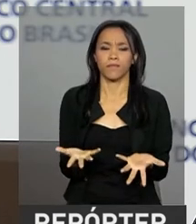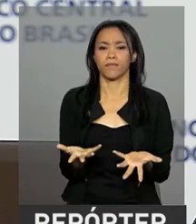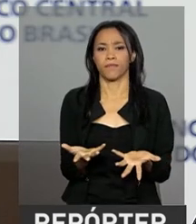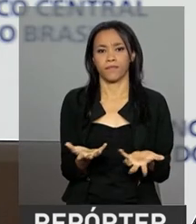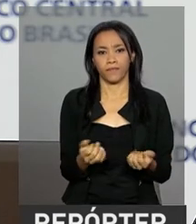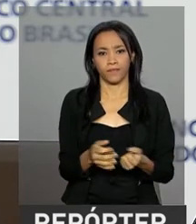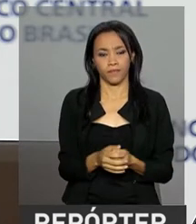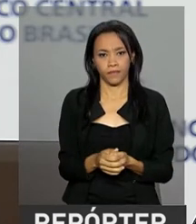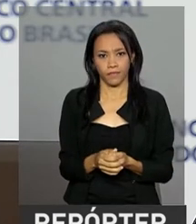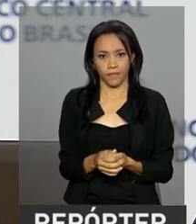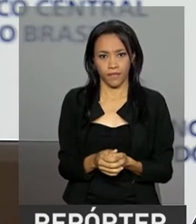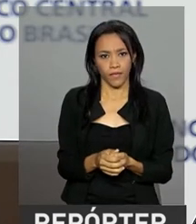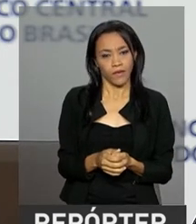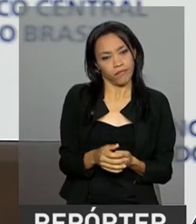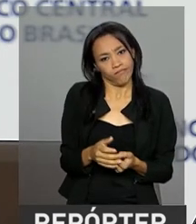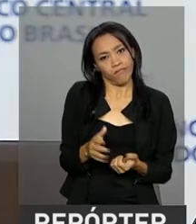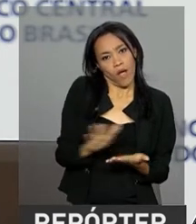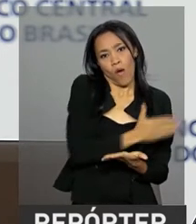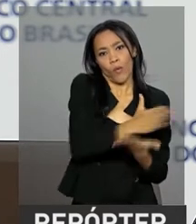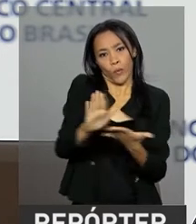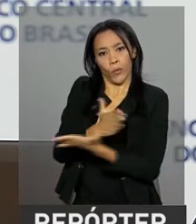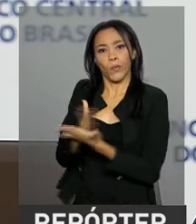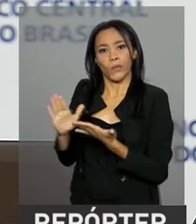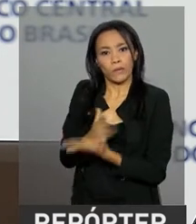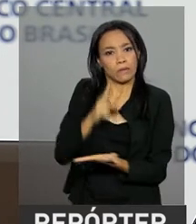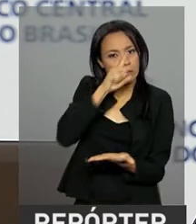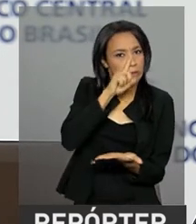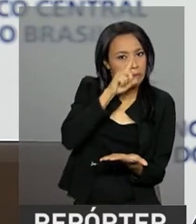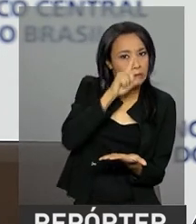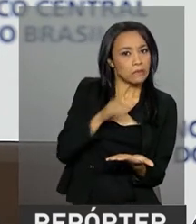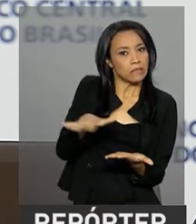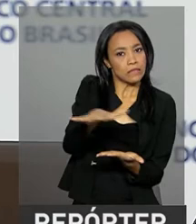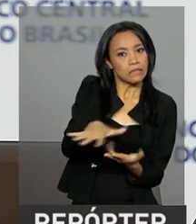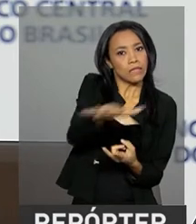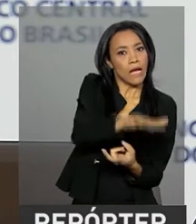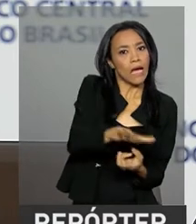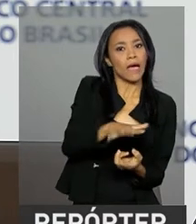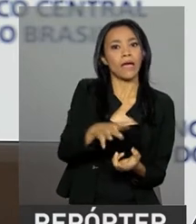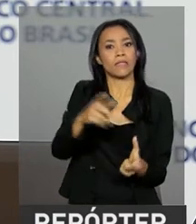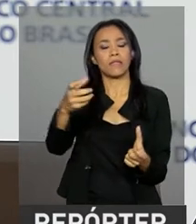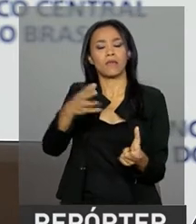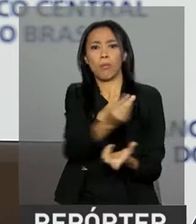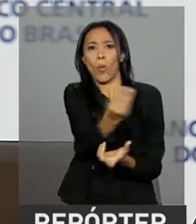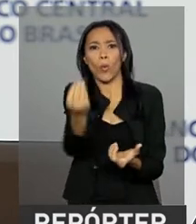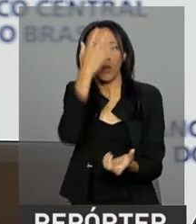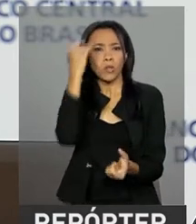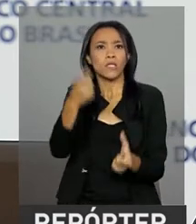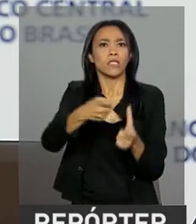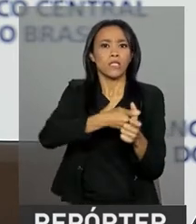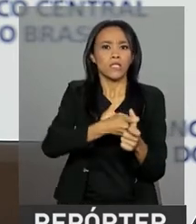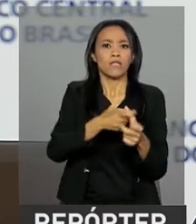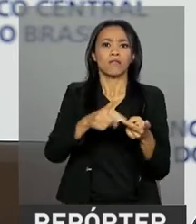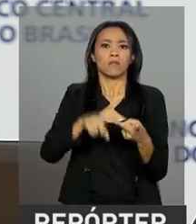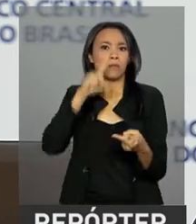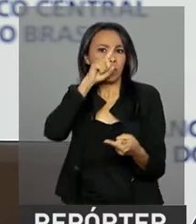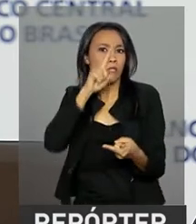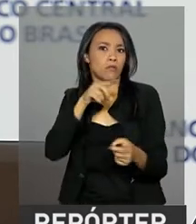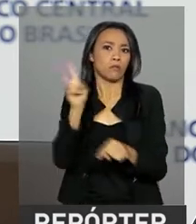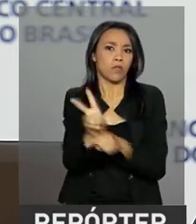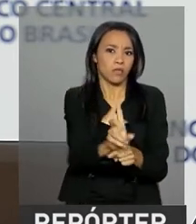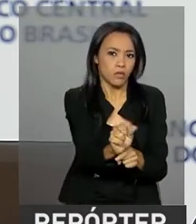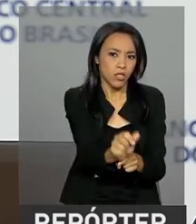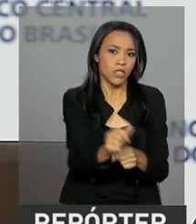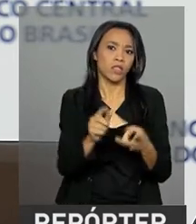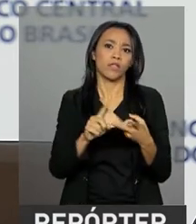embora alguns riscos tenham se materializado ponto de vista de inadimplência do conde este aumento do risco de crédito do sistema